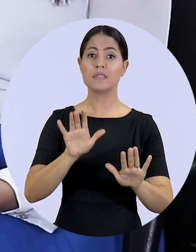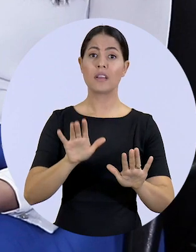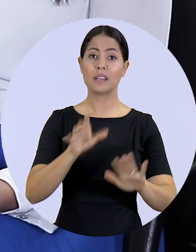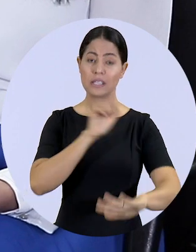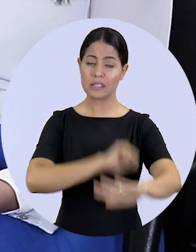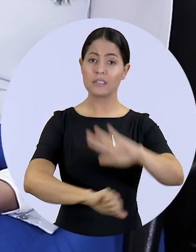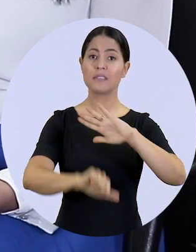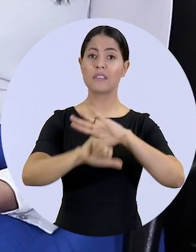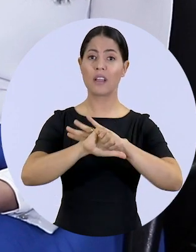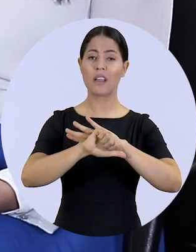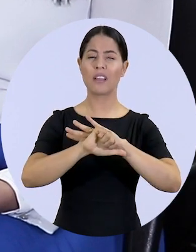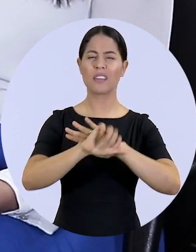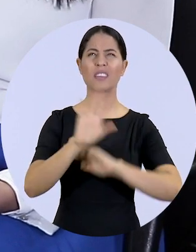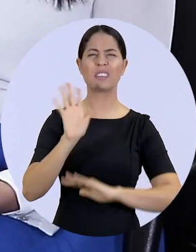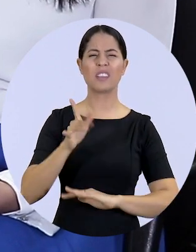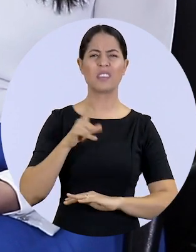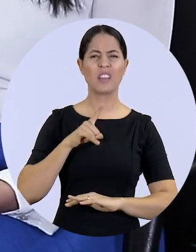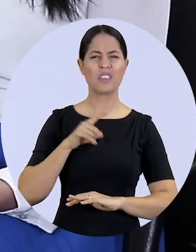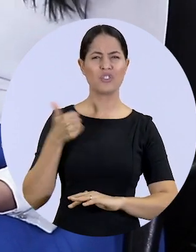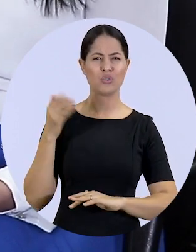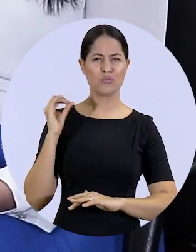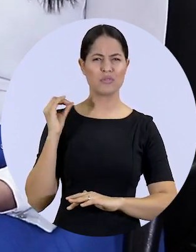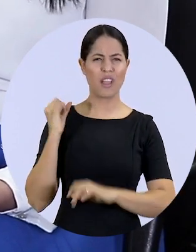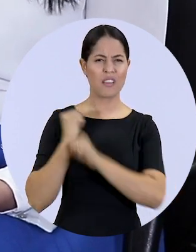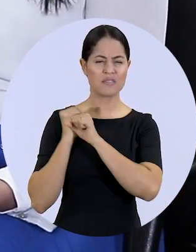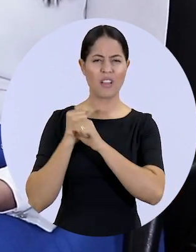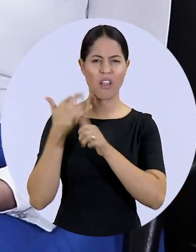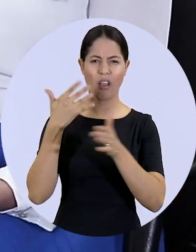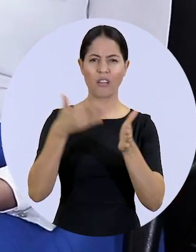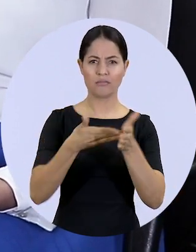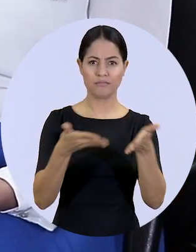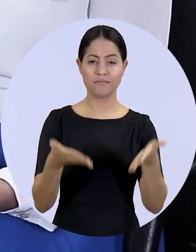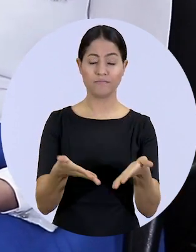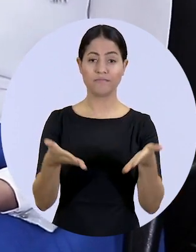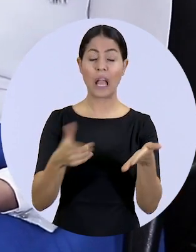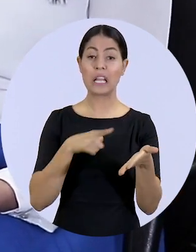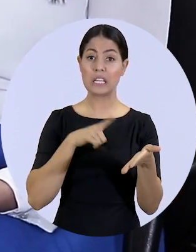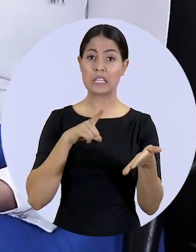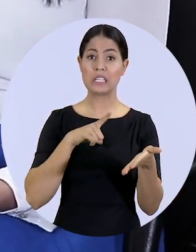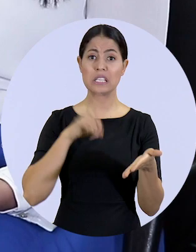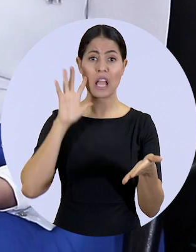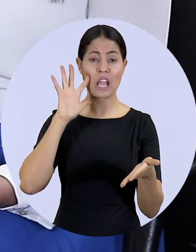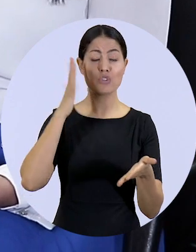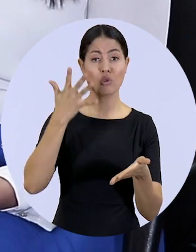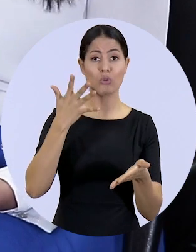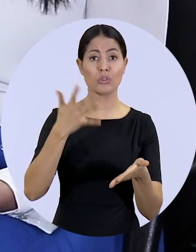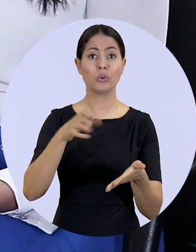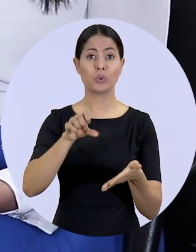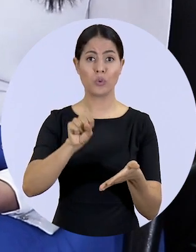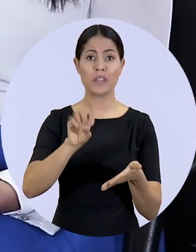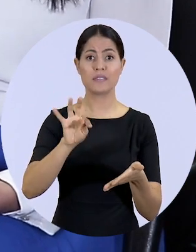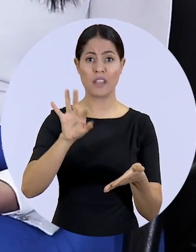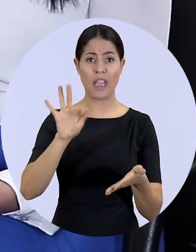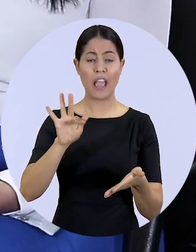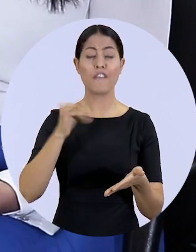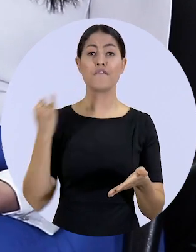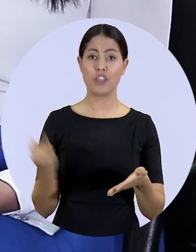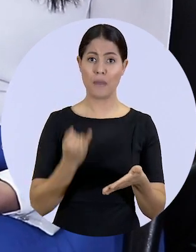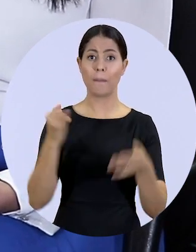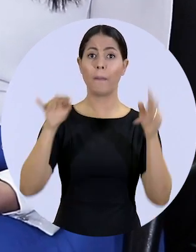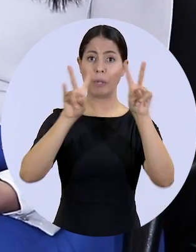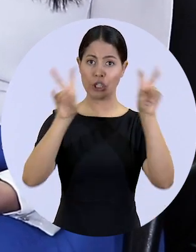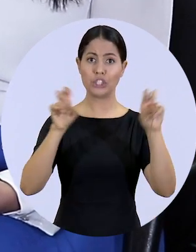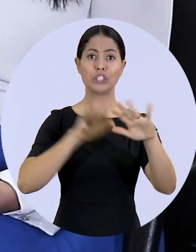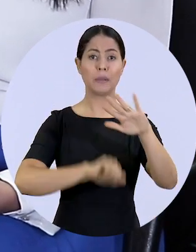existem muitos entendimentos, inclusive assim recentes, ou vamos pegar aí de uns 10 anos para cá, grandes decisões em grandes temas do Supremo na área penal